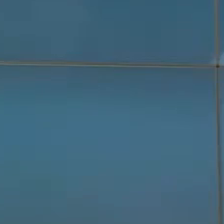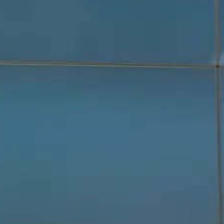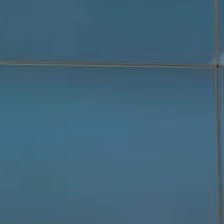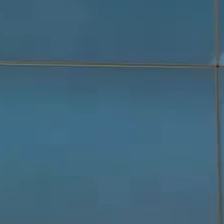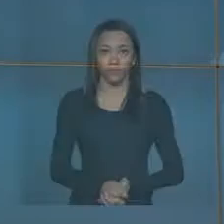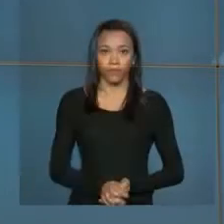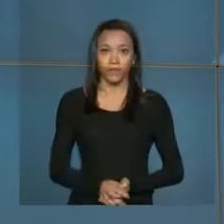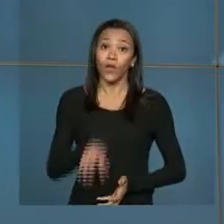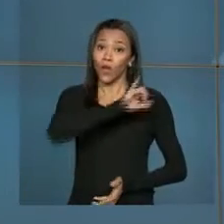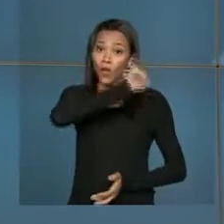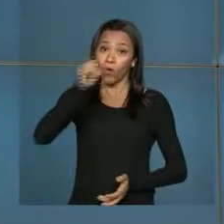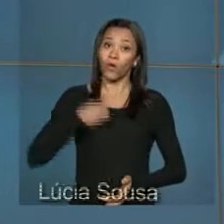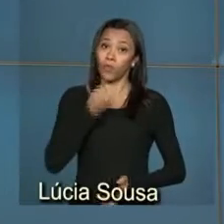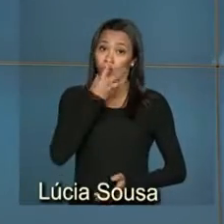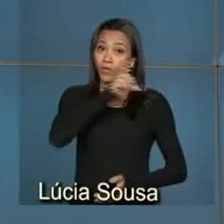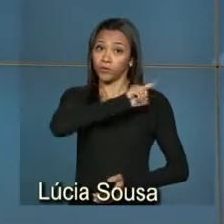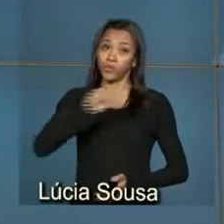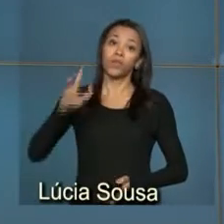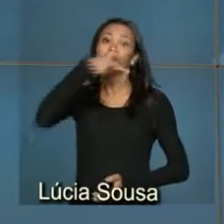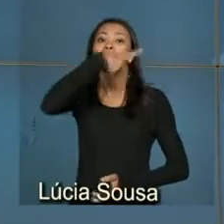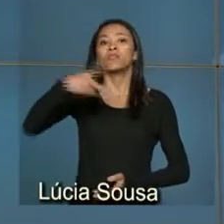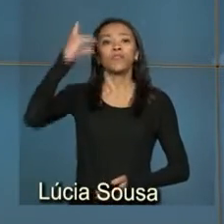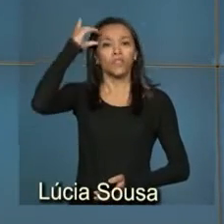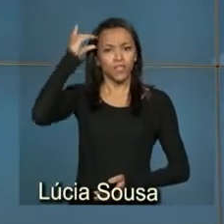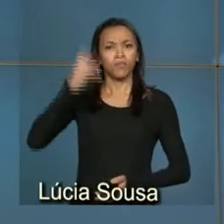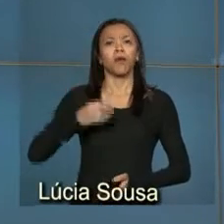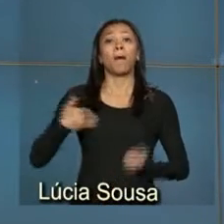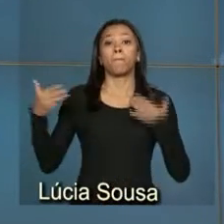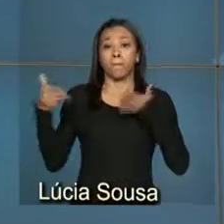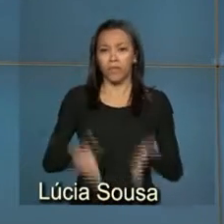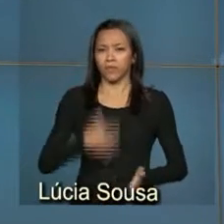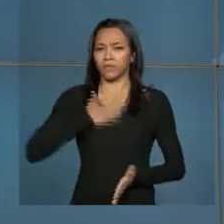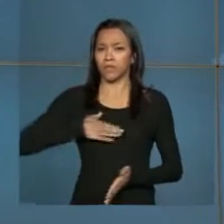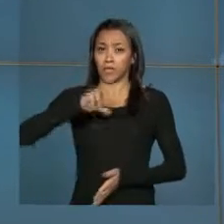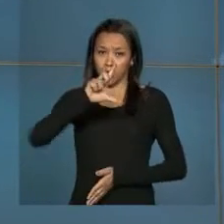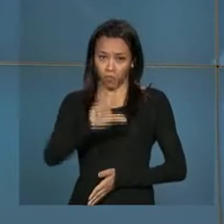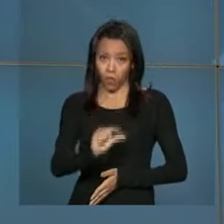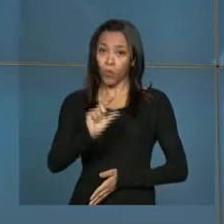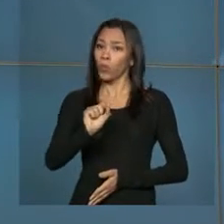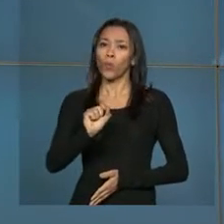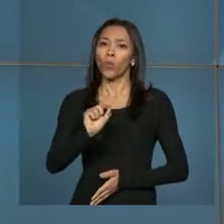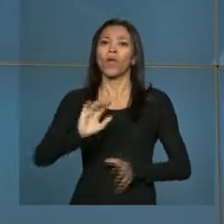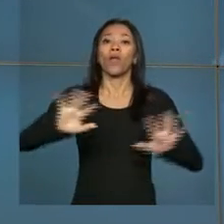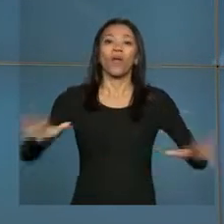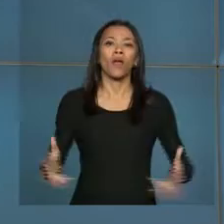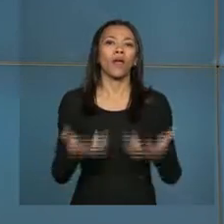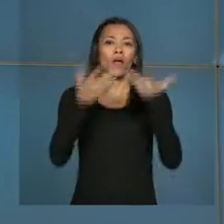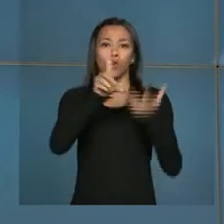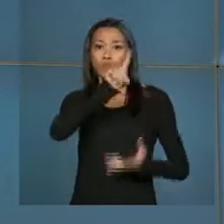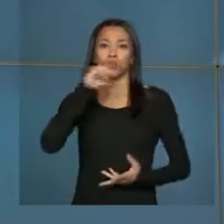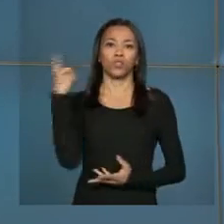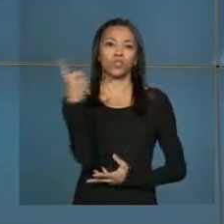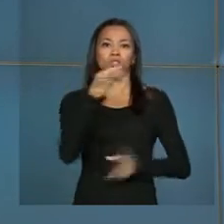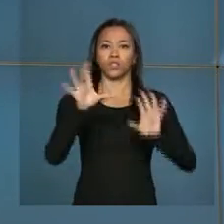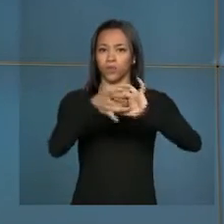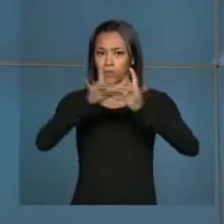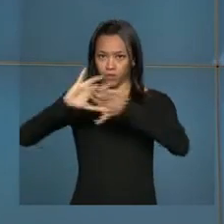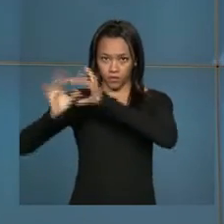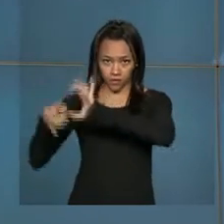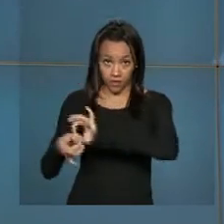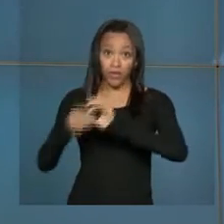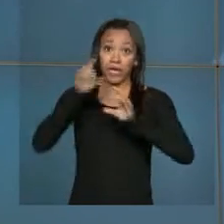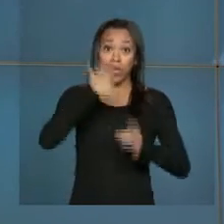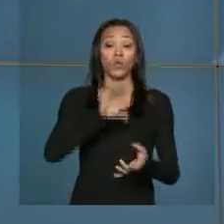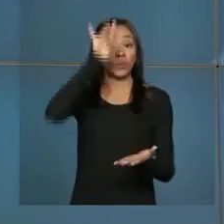olá bom dia a presidenta dilma rousseff participa daqui a pouco da comemoração do dia olímpico a data é celebrada